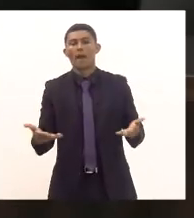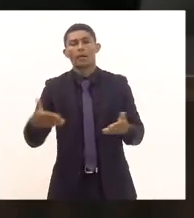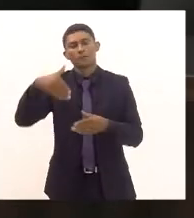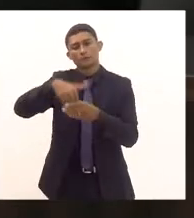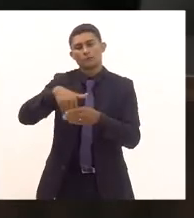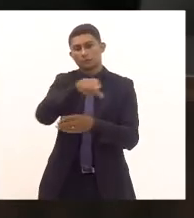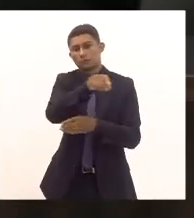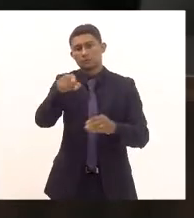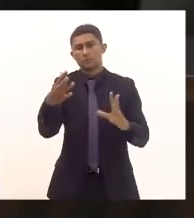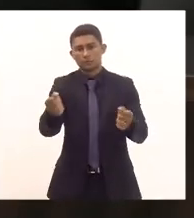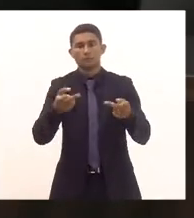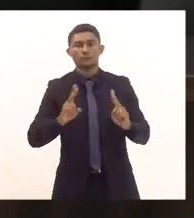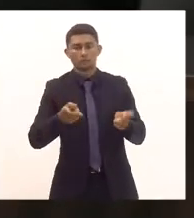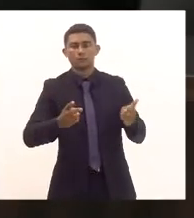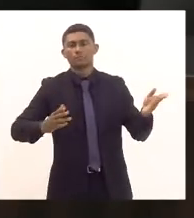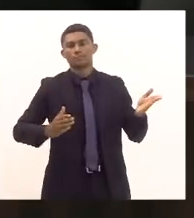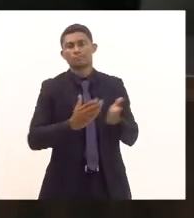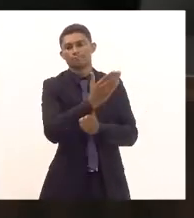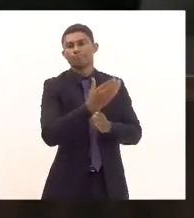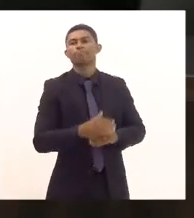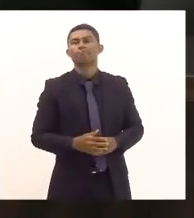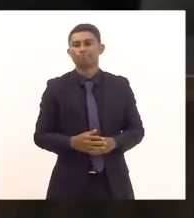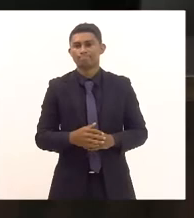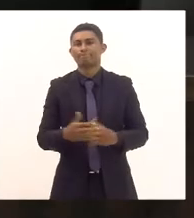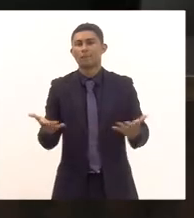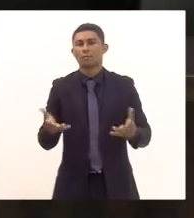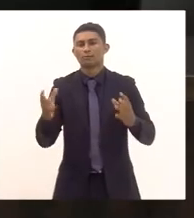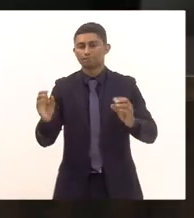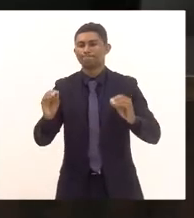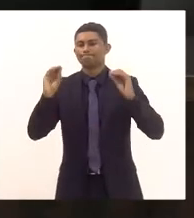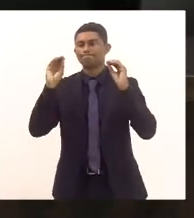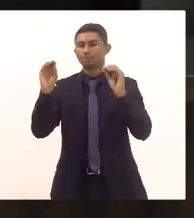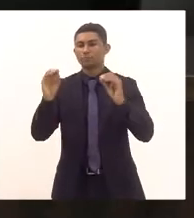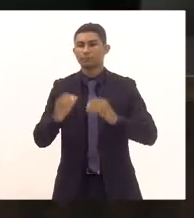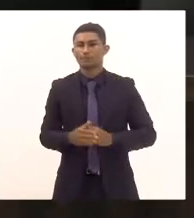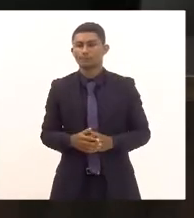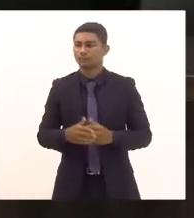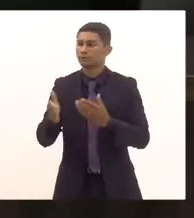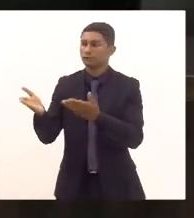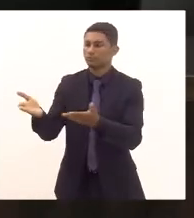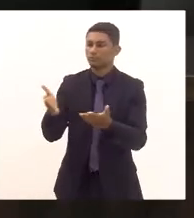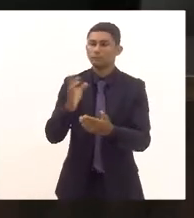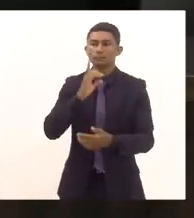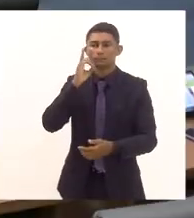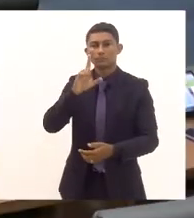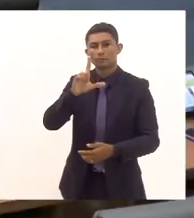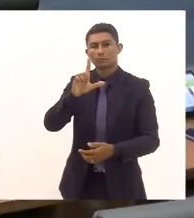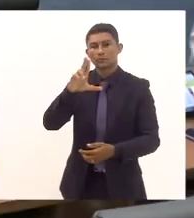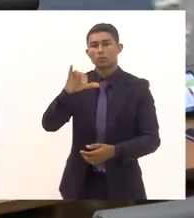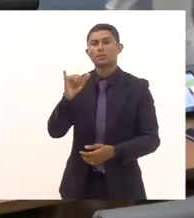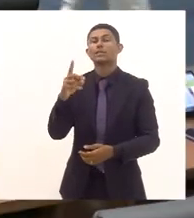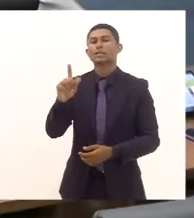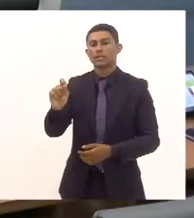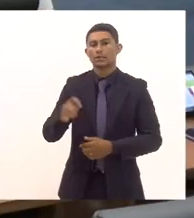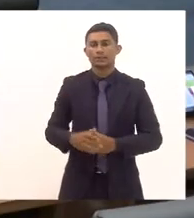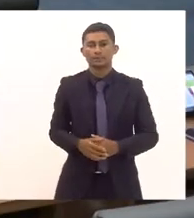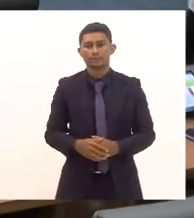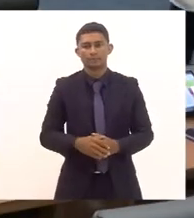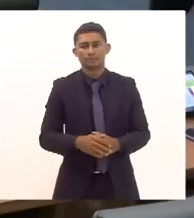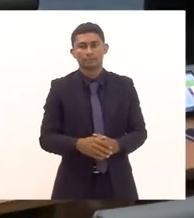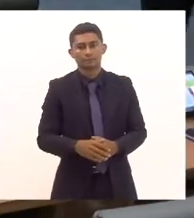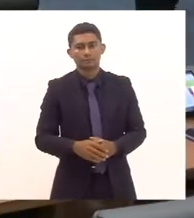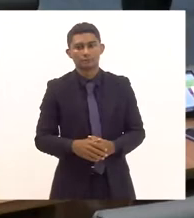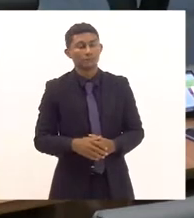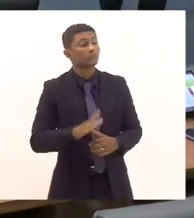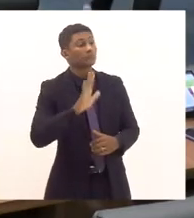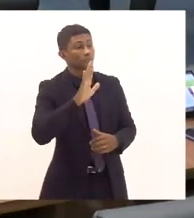dos que aprovam permaneçam Como estão aprovada vai à publicação deputada Lu E aí o seu presente só